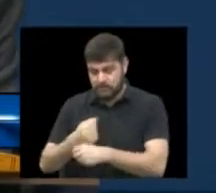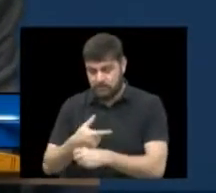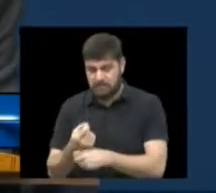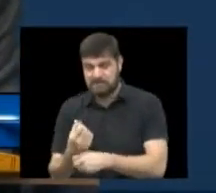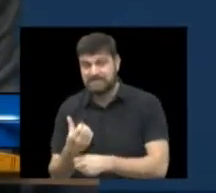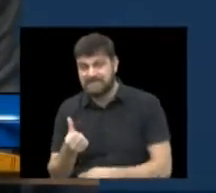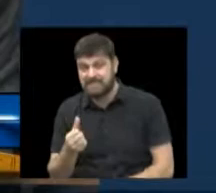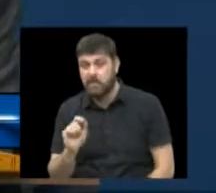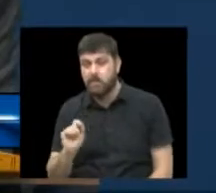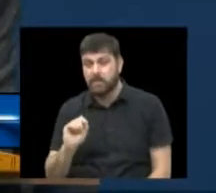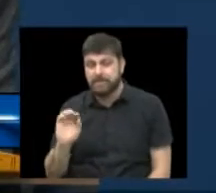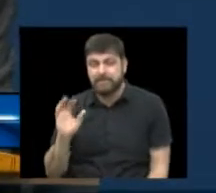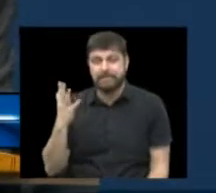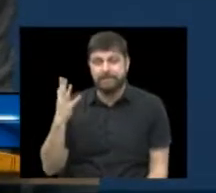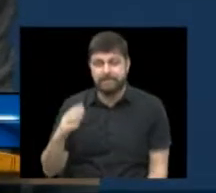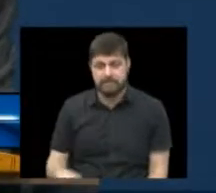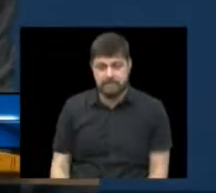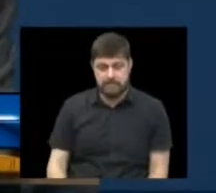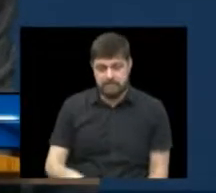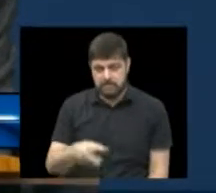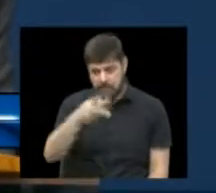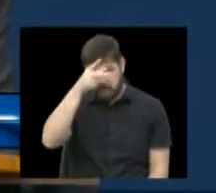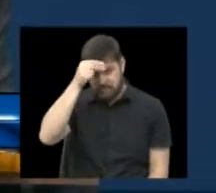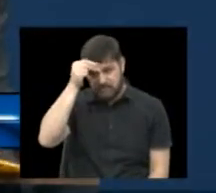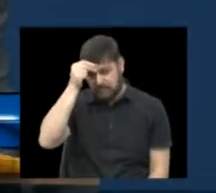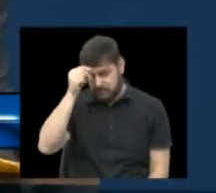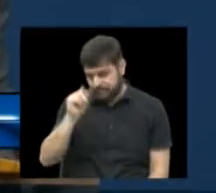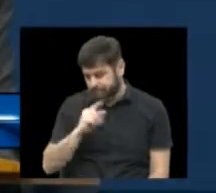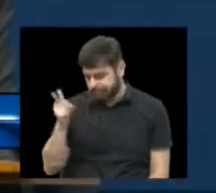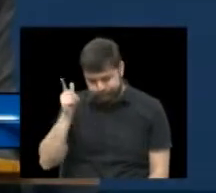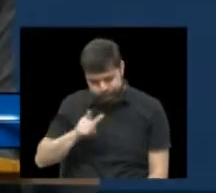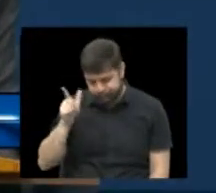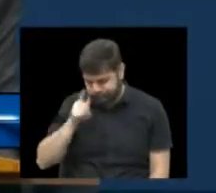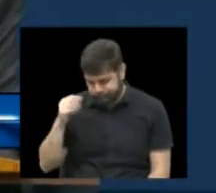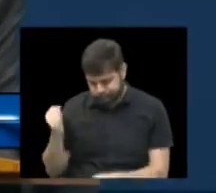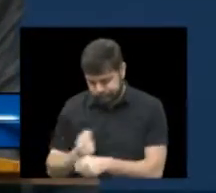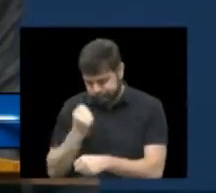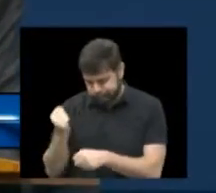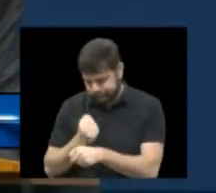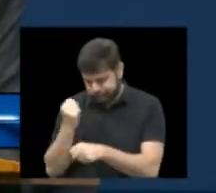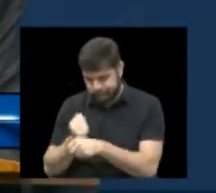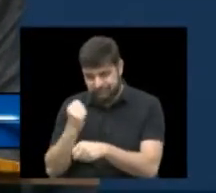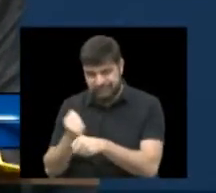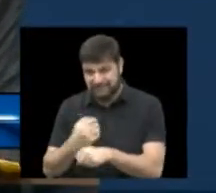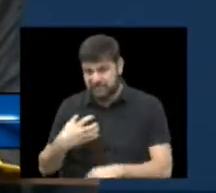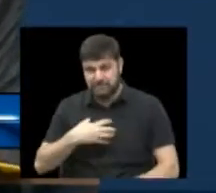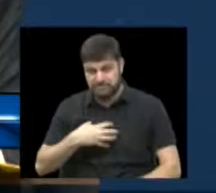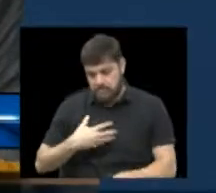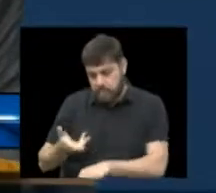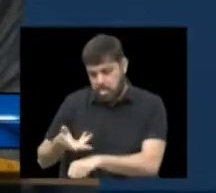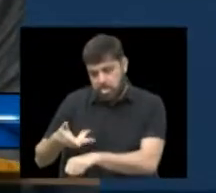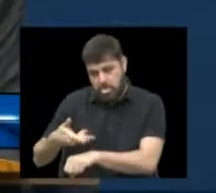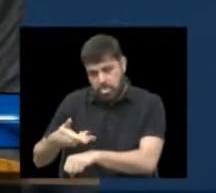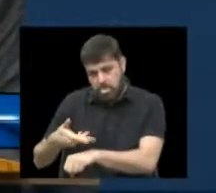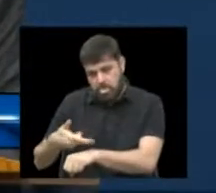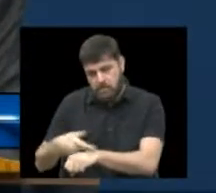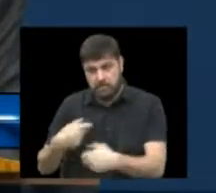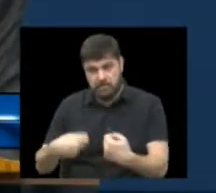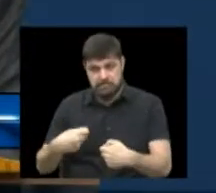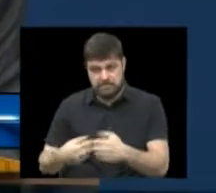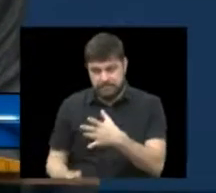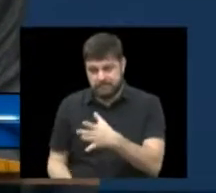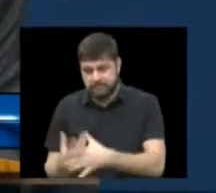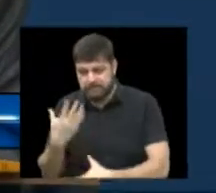o que acontece é que a Prefeitura não conseguiu executar as obras da maneira ágil e necessária que precisaria